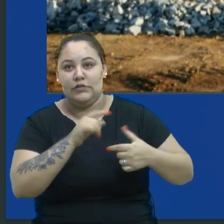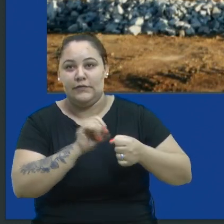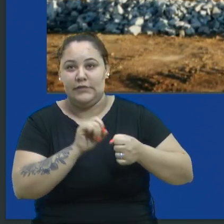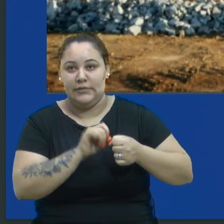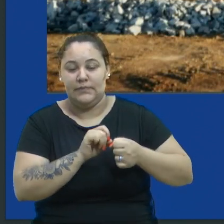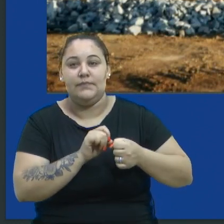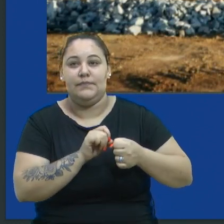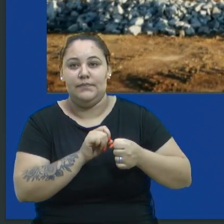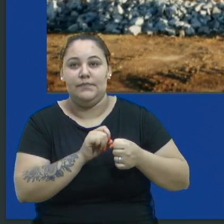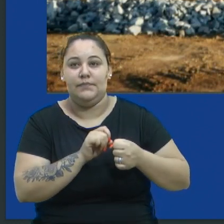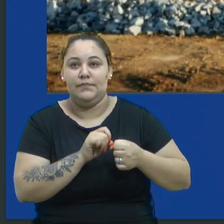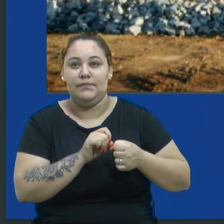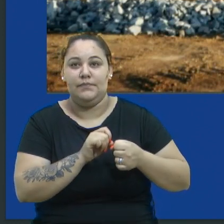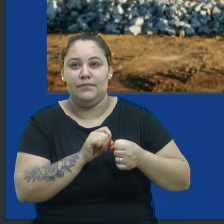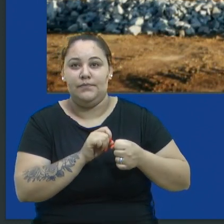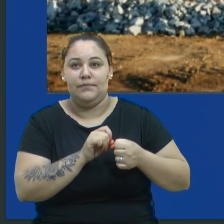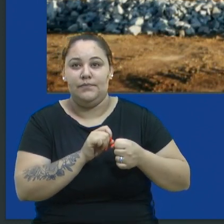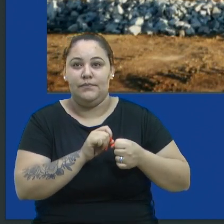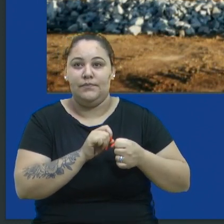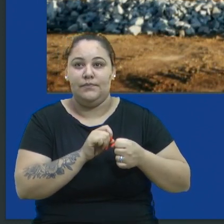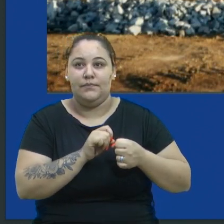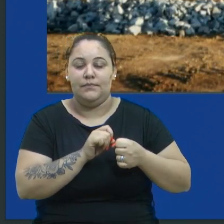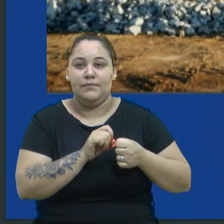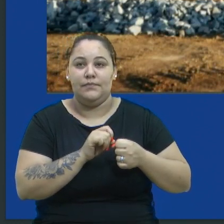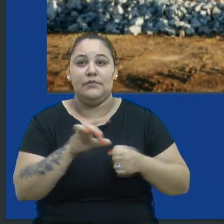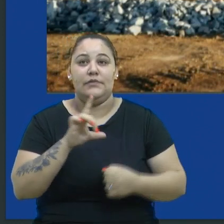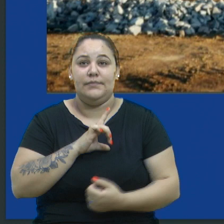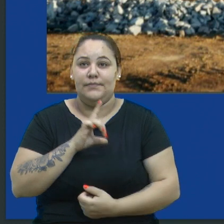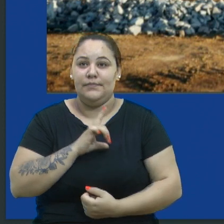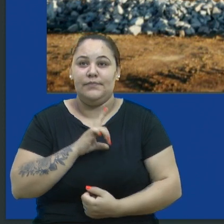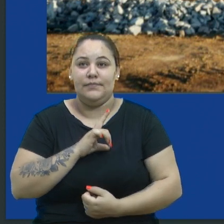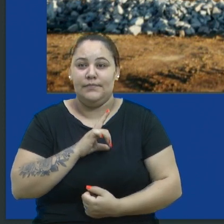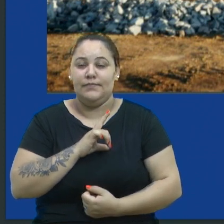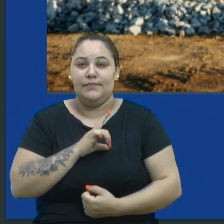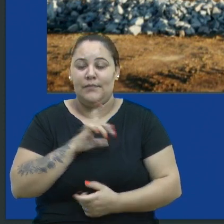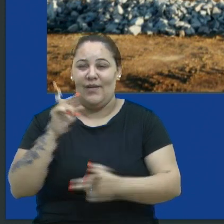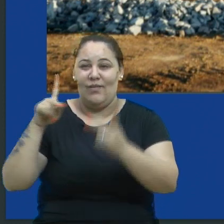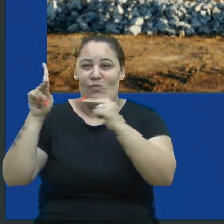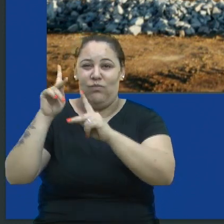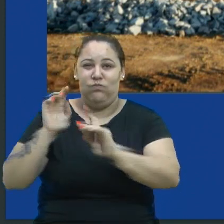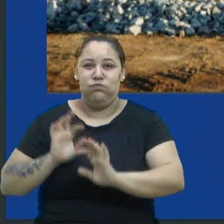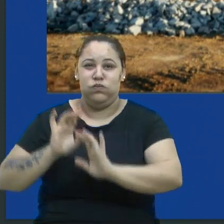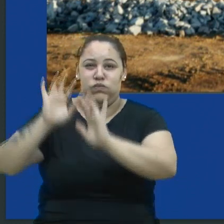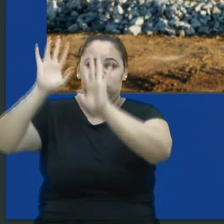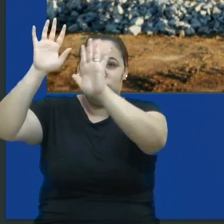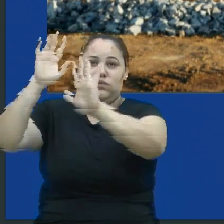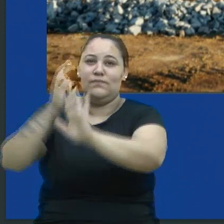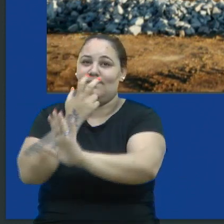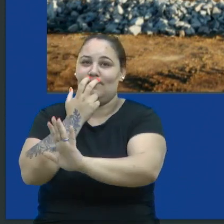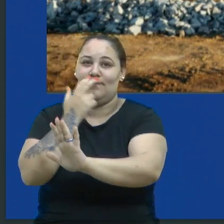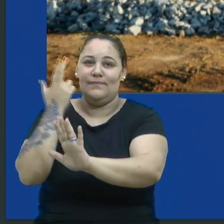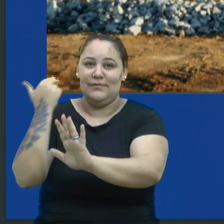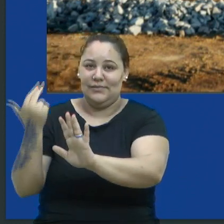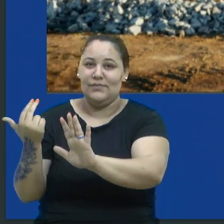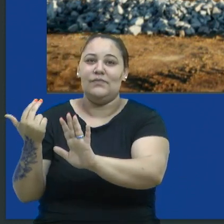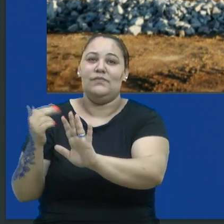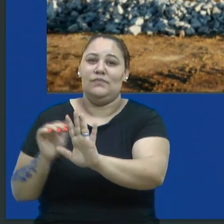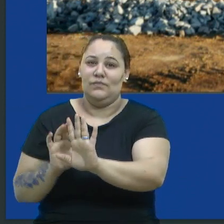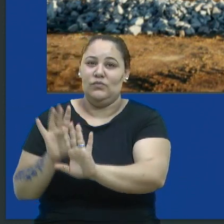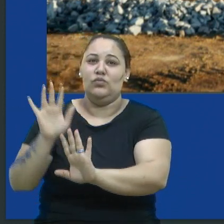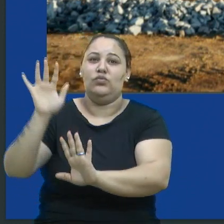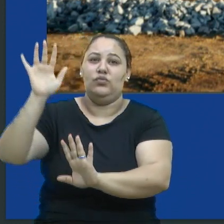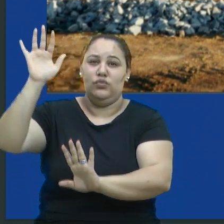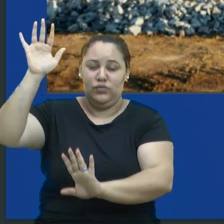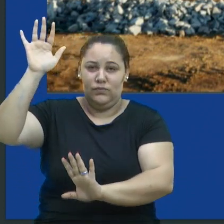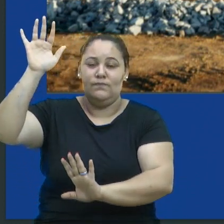né, enfim, isso tem uma geração de gases naturais também que acaba afetando